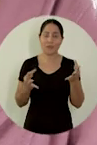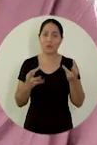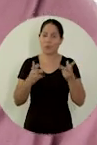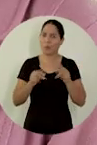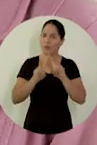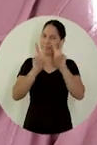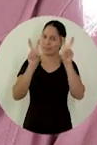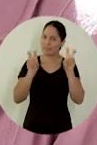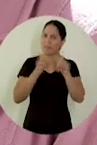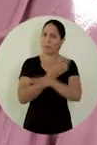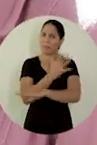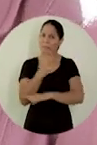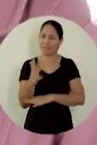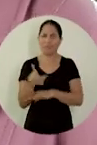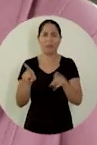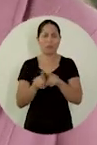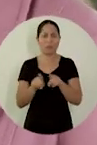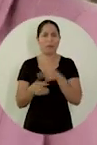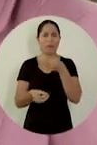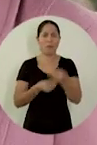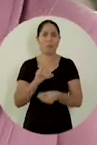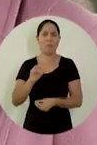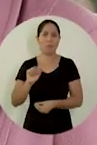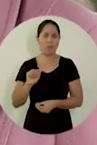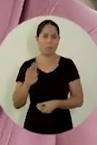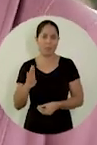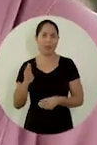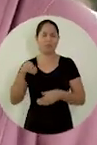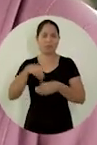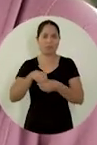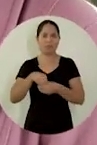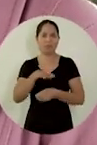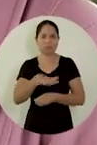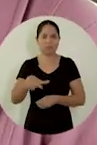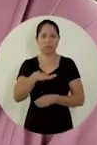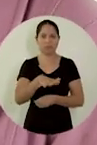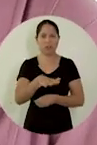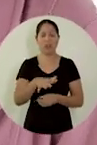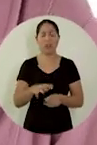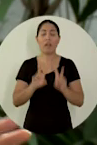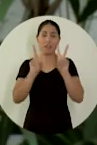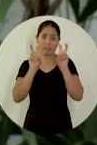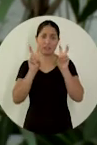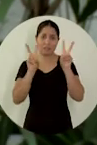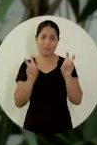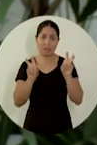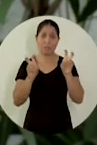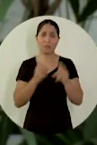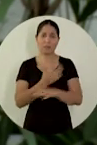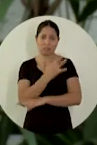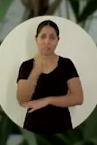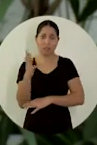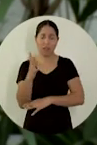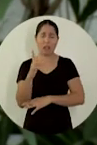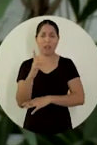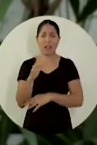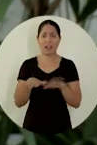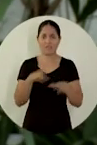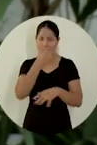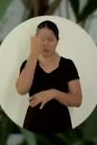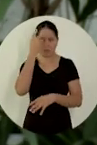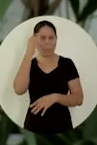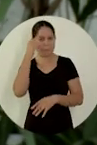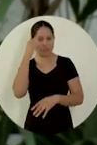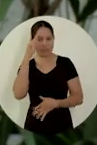com todo mundo a respeito da matéria ambiental e a respeito da atuação da OAB dentro da área de direito ambiental. Hoje o tema meio ambiente, doutora Marina, está